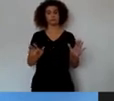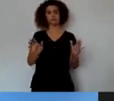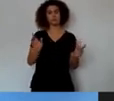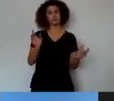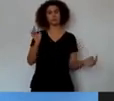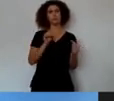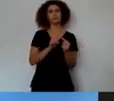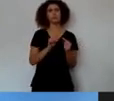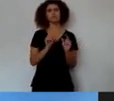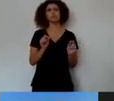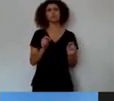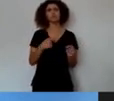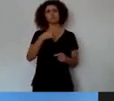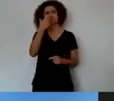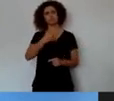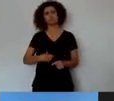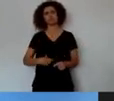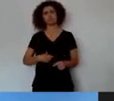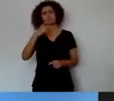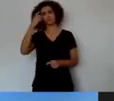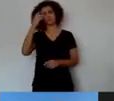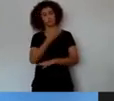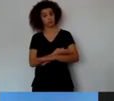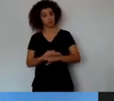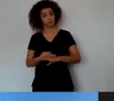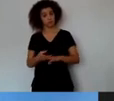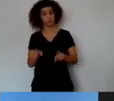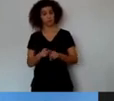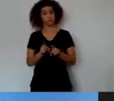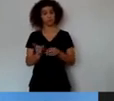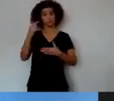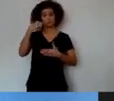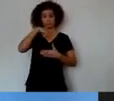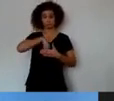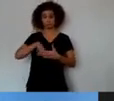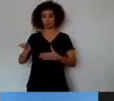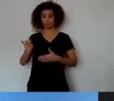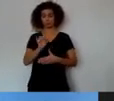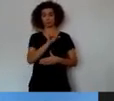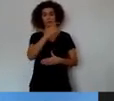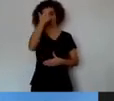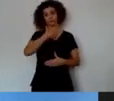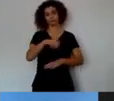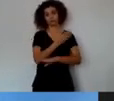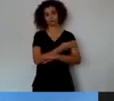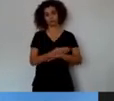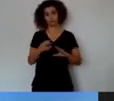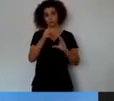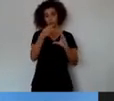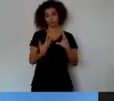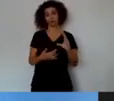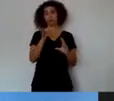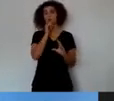de semelhança, por exemplo, entre as pessoas brancas, a subjetividade das pessoas brancas, nesse sentido, né? Dessas características que, por exemplo,